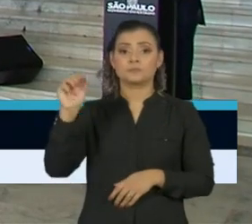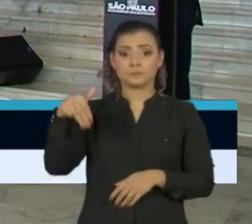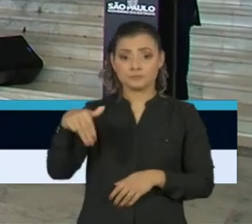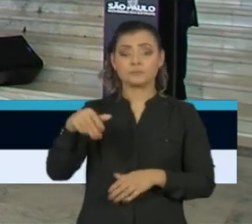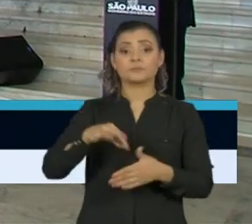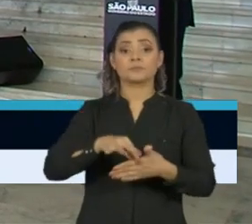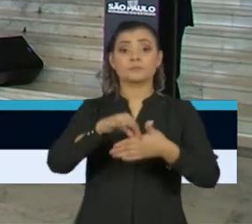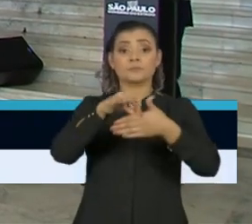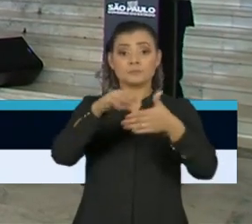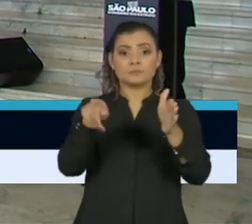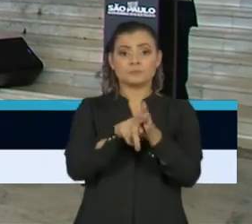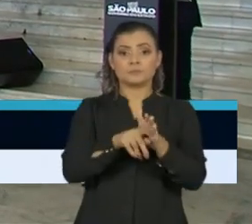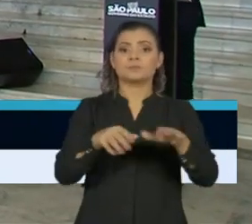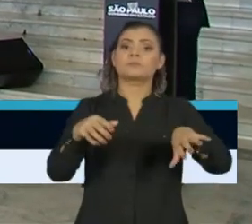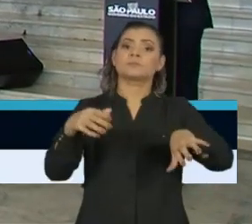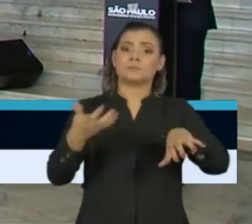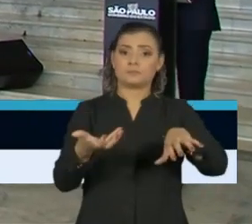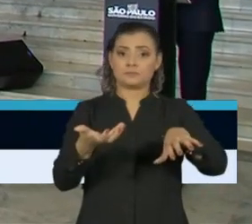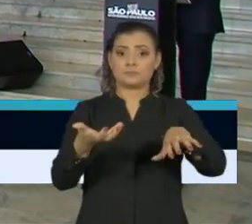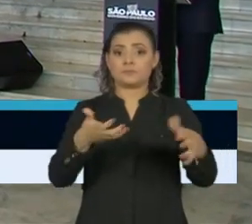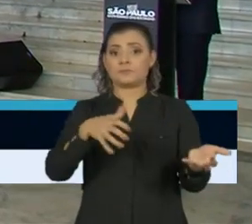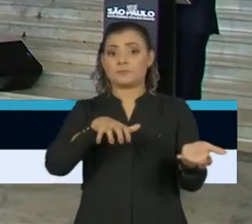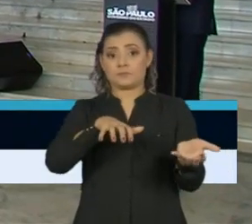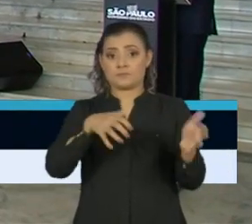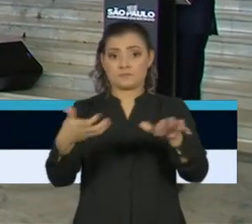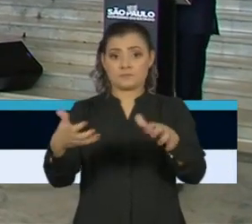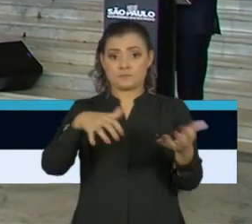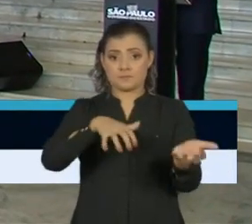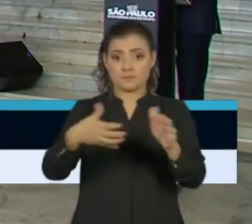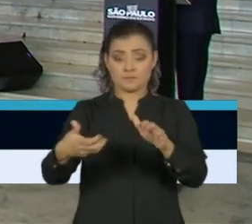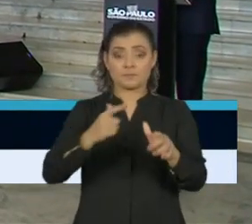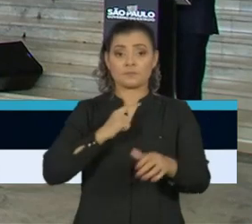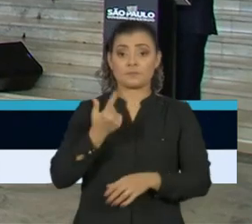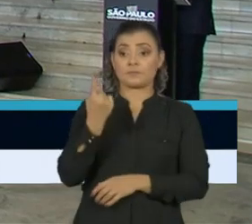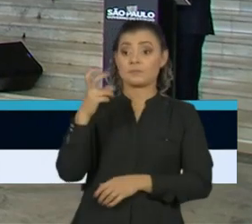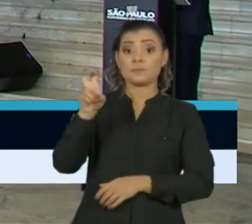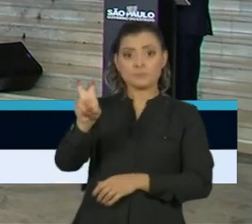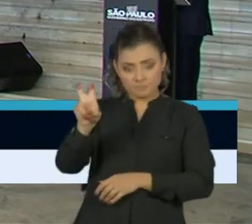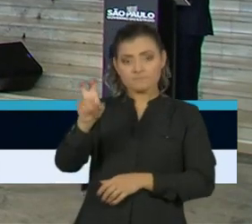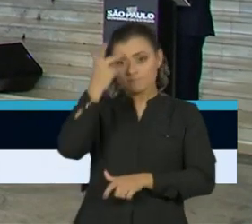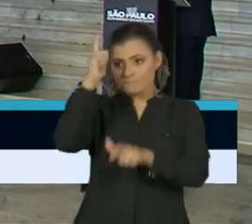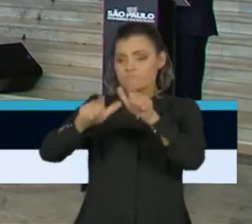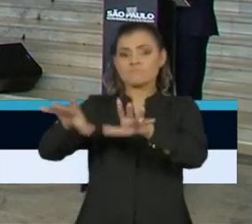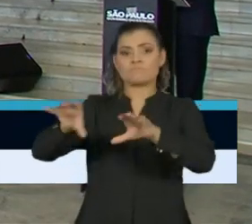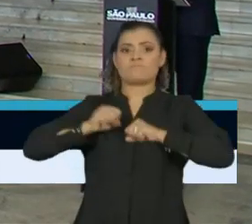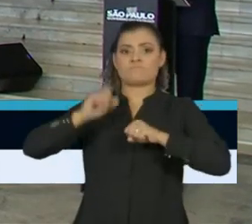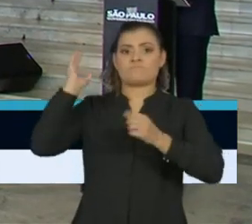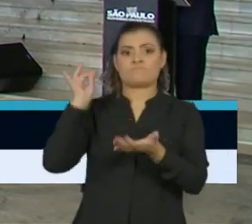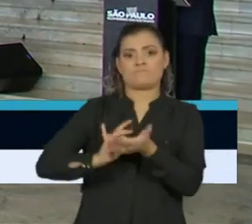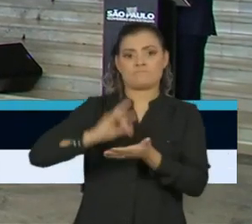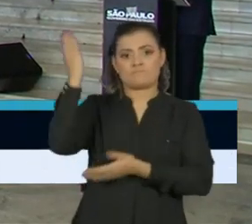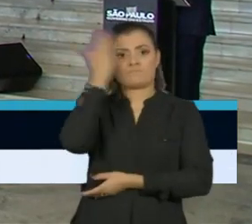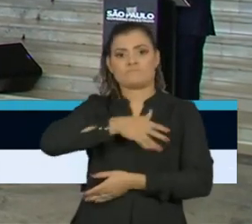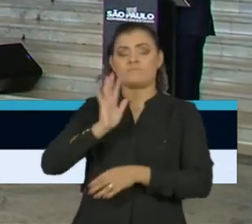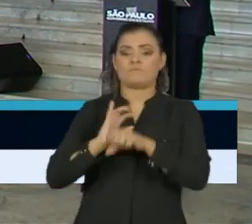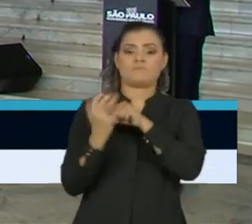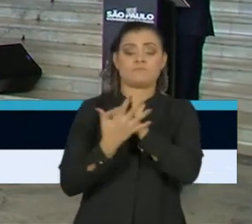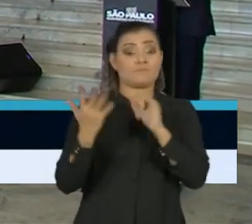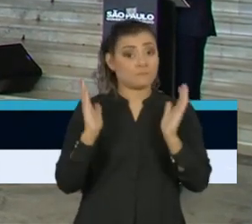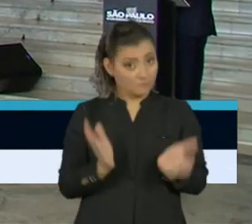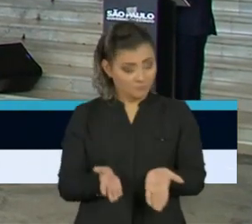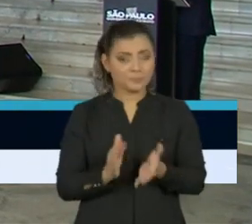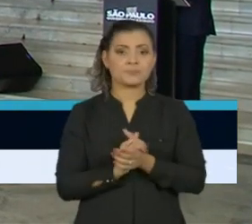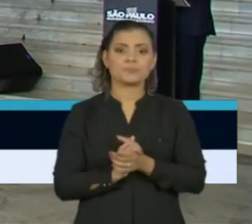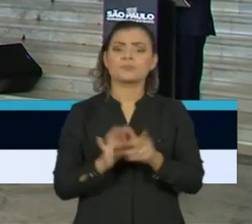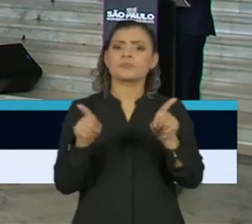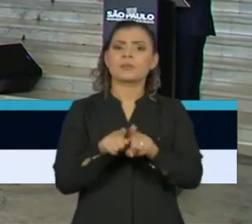de Paraisópolis, informa que lá existem 15 casos confirmados de moradores infectados pelo novo coronavírus, além de